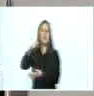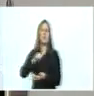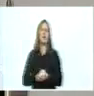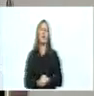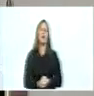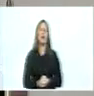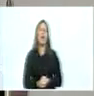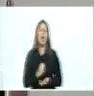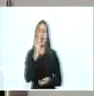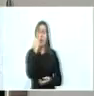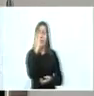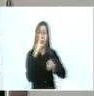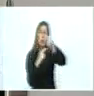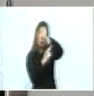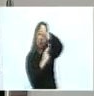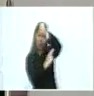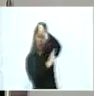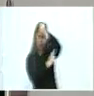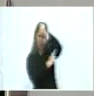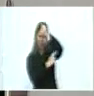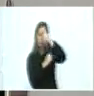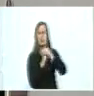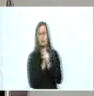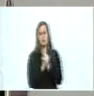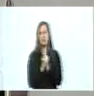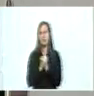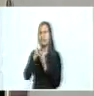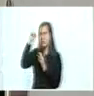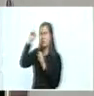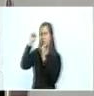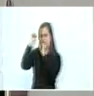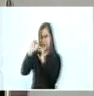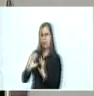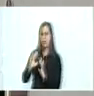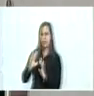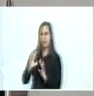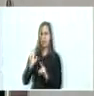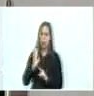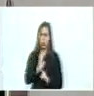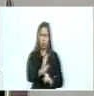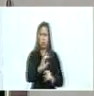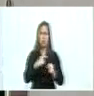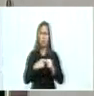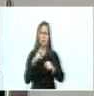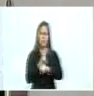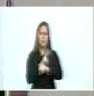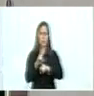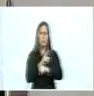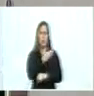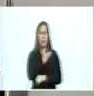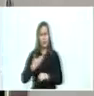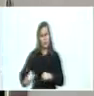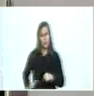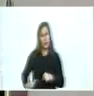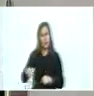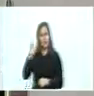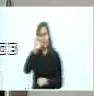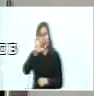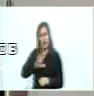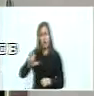de duas pontes. Apesar, assim, graças a Deus que ajudou o município, né? Que o governo estadual nos ajudou,